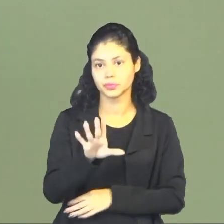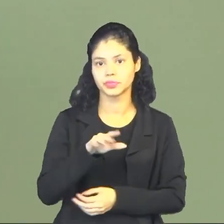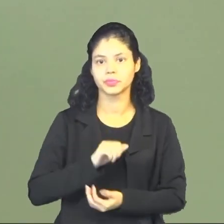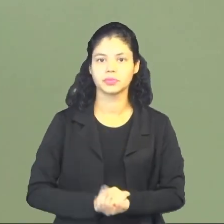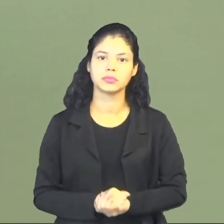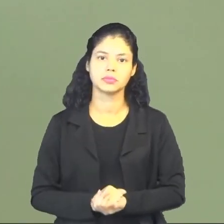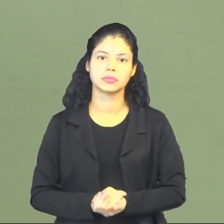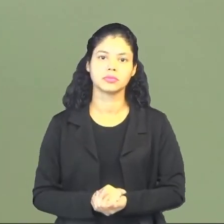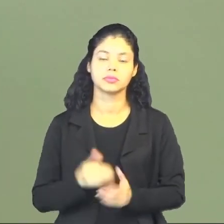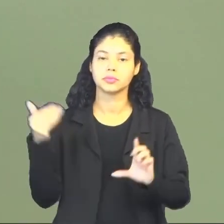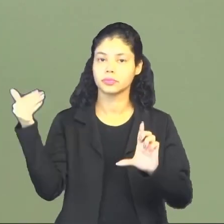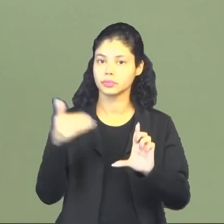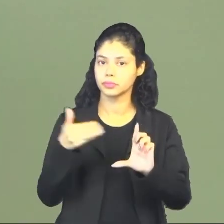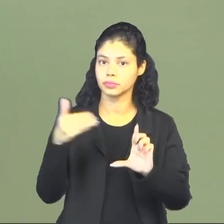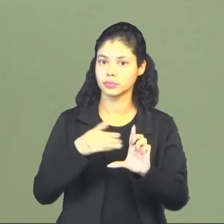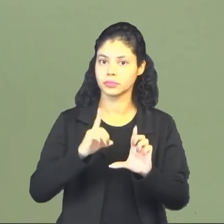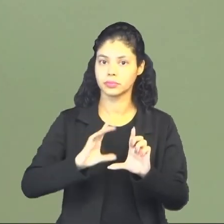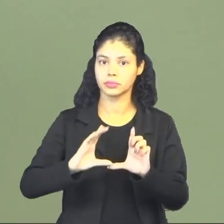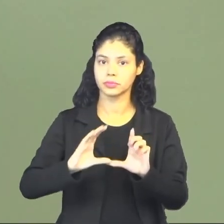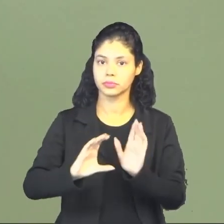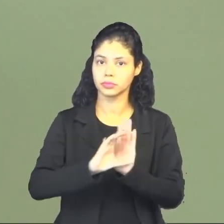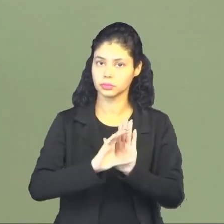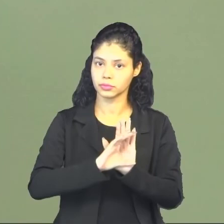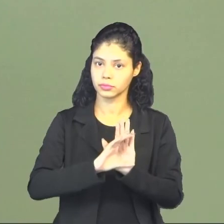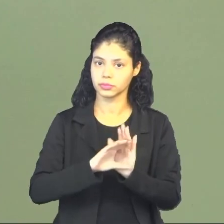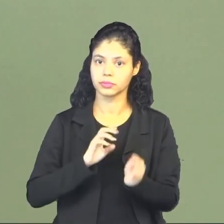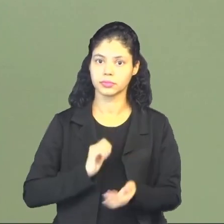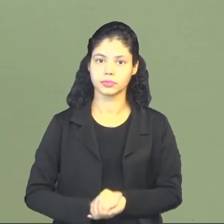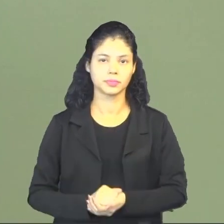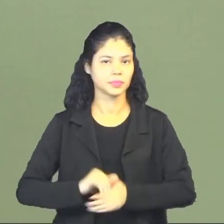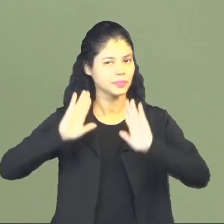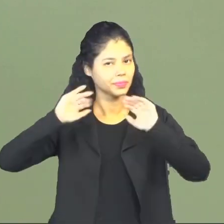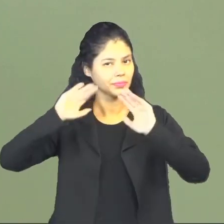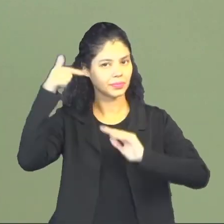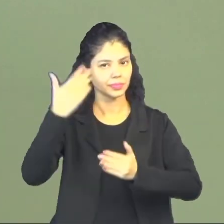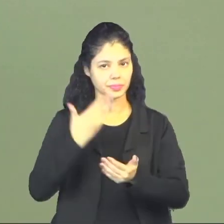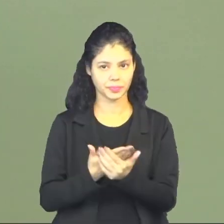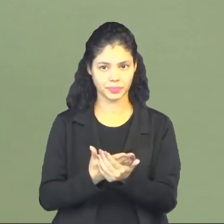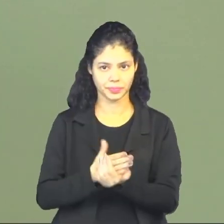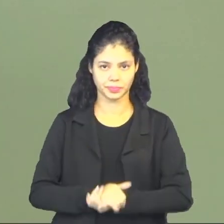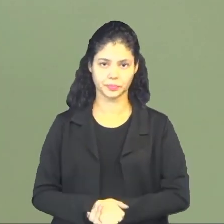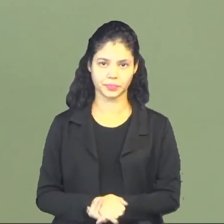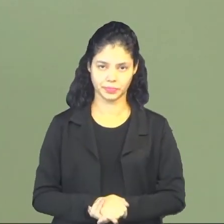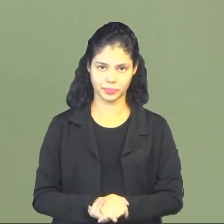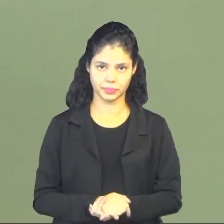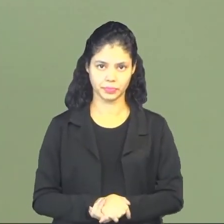Para ter acesso a esse e demais conteúdos, acesse a plataforma Eduque. Até a próxima aula. Tchau, tchau.